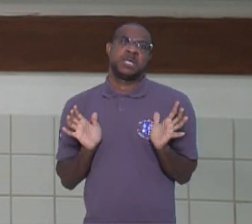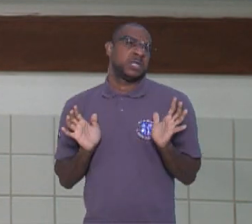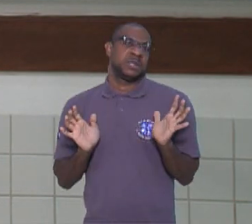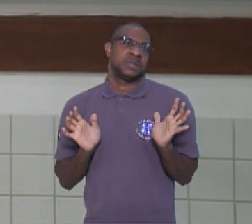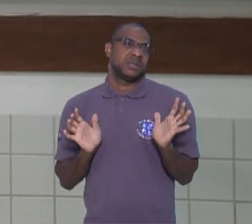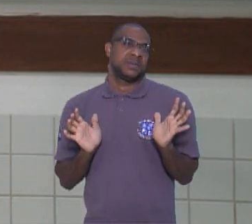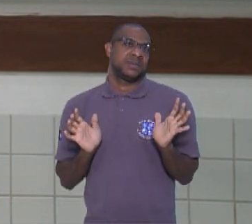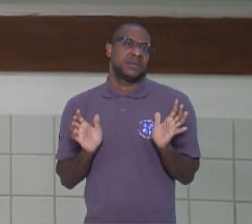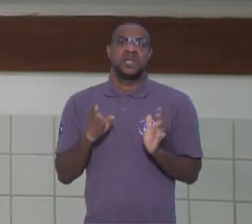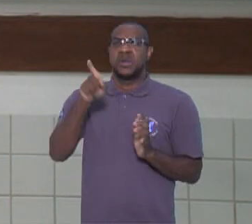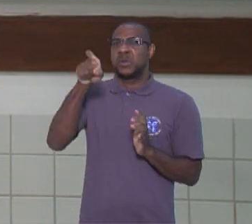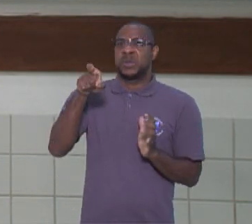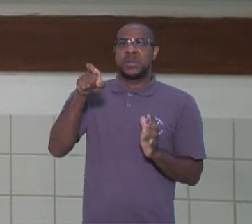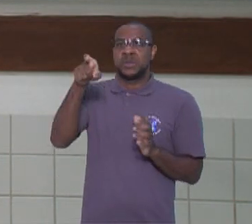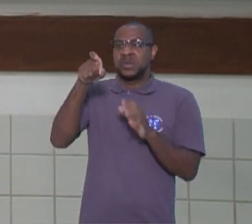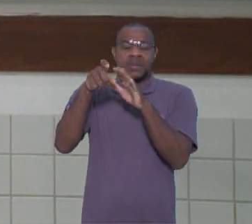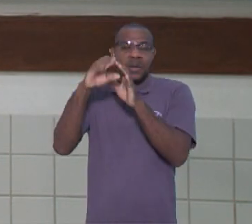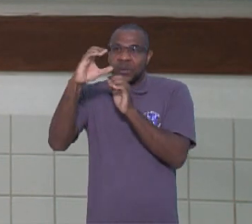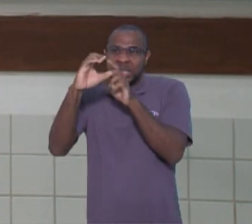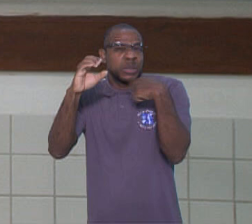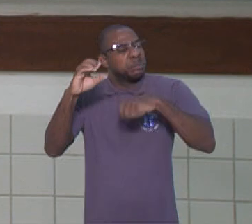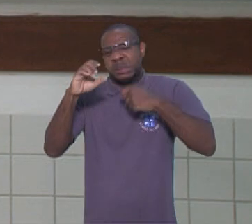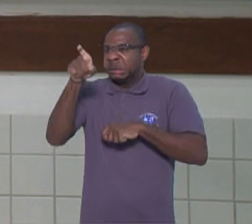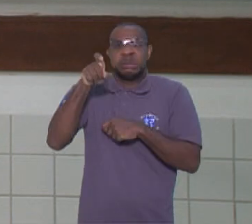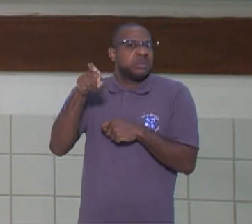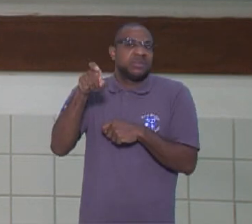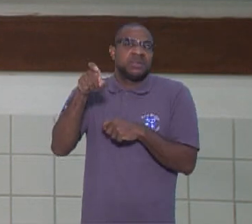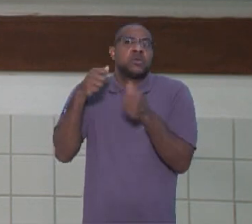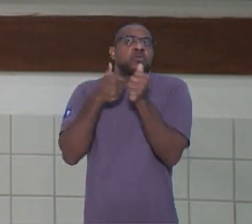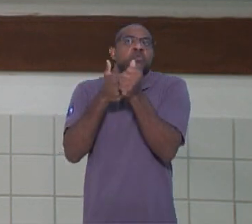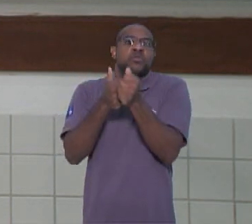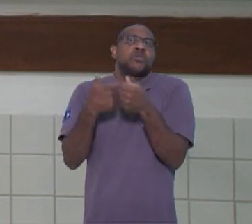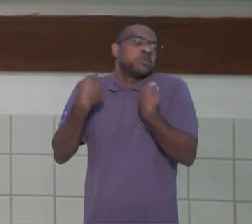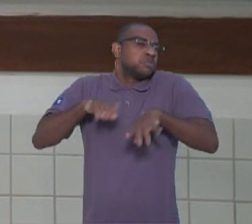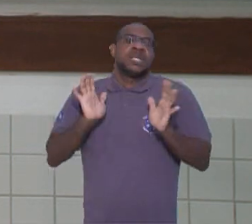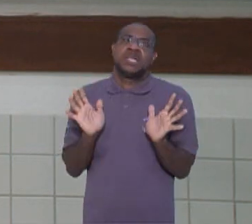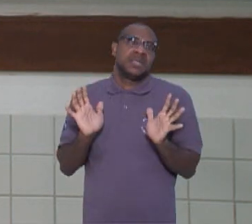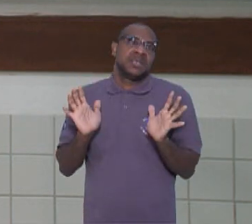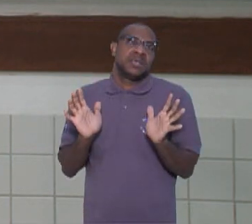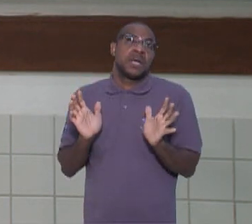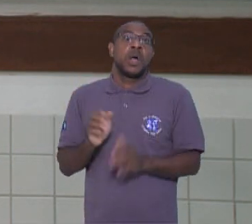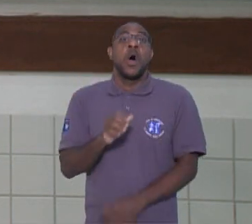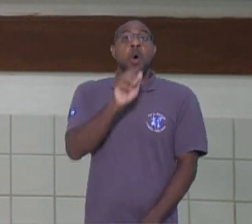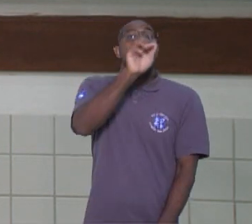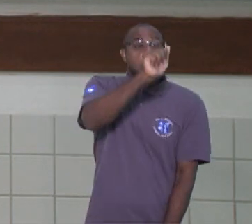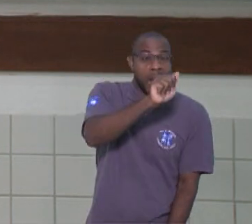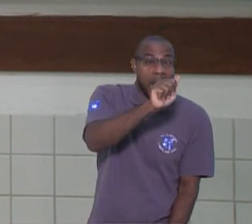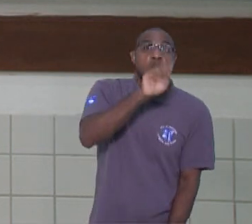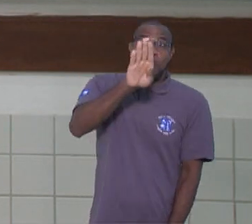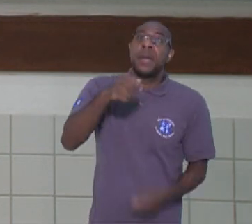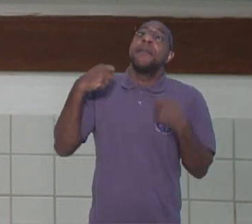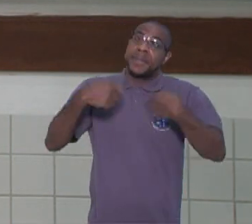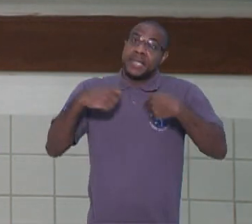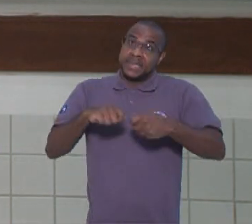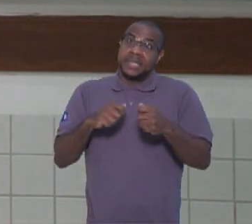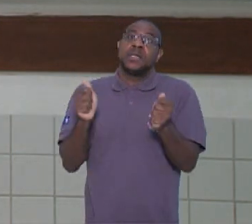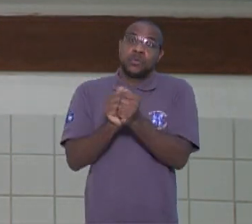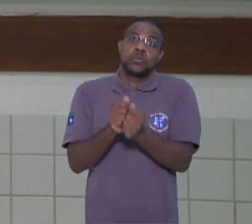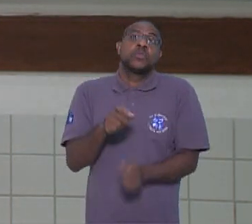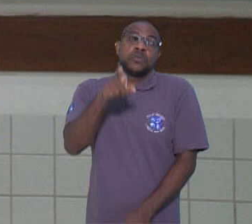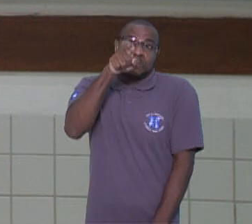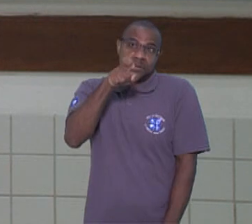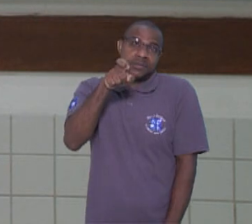Repare que o A e o B sempre vai aparecer x, mas o C não, porque ele é independente. Ah, legal, né?